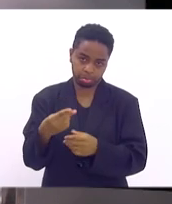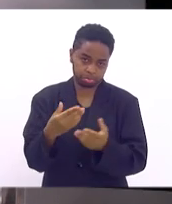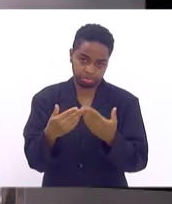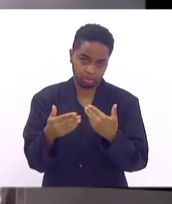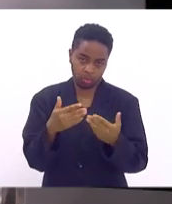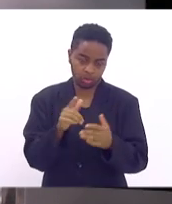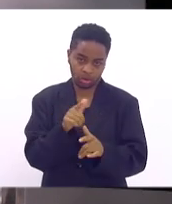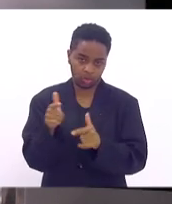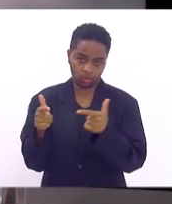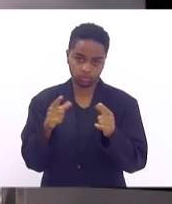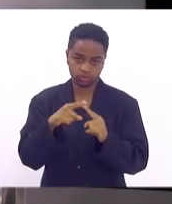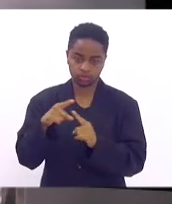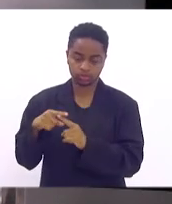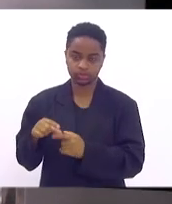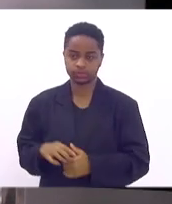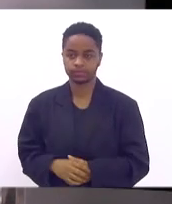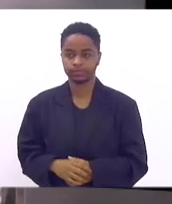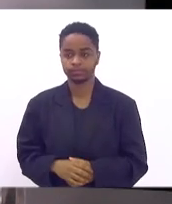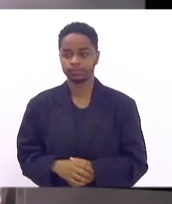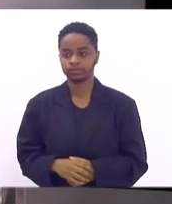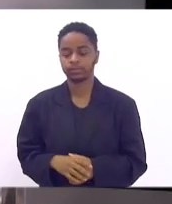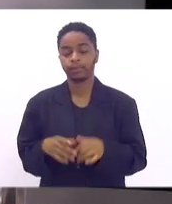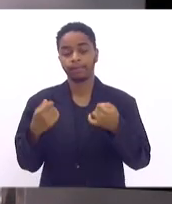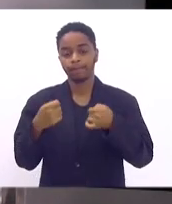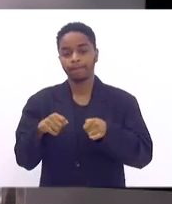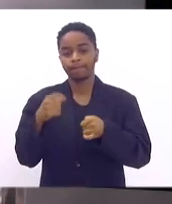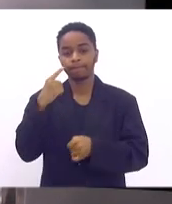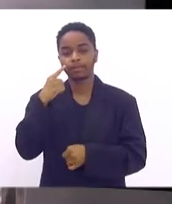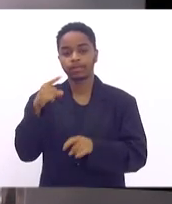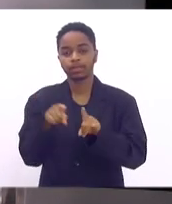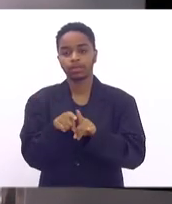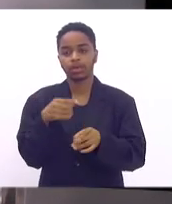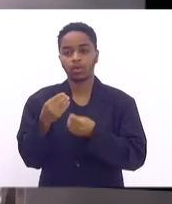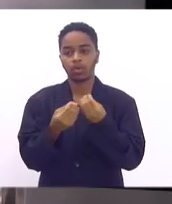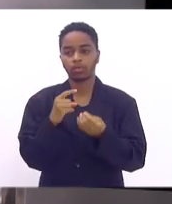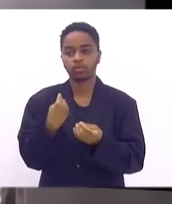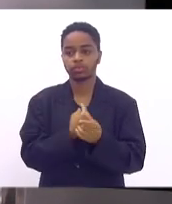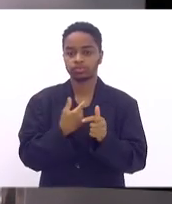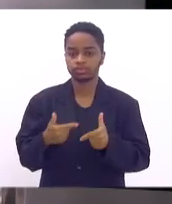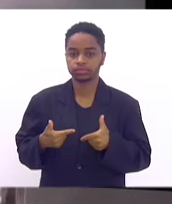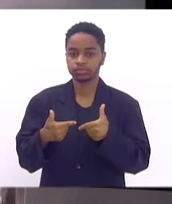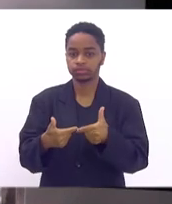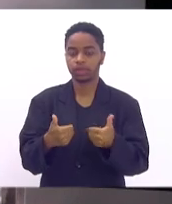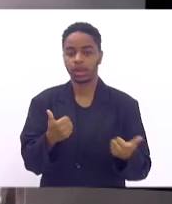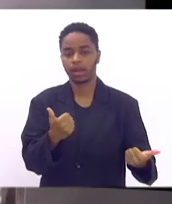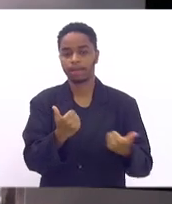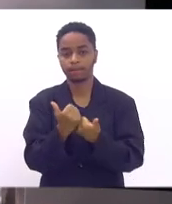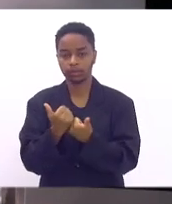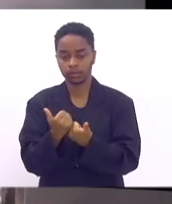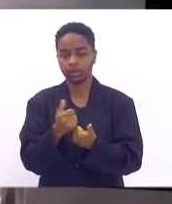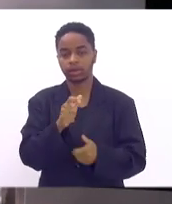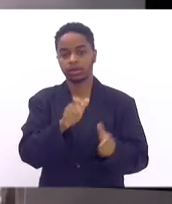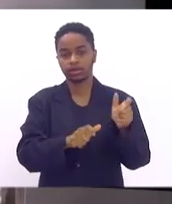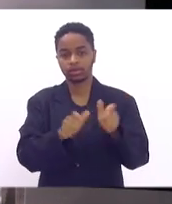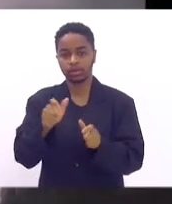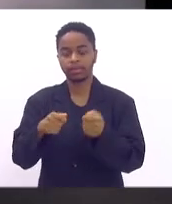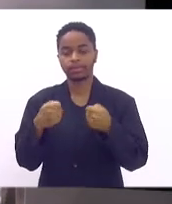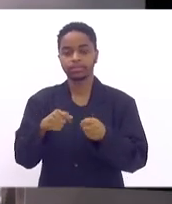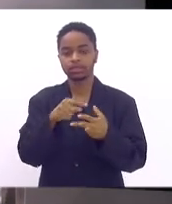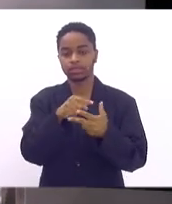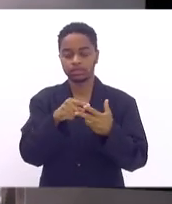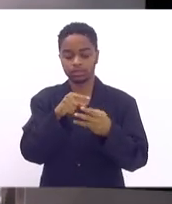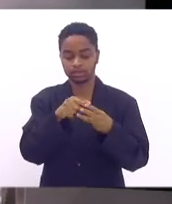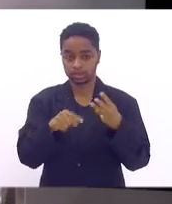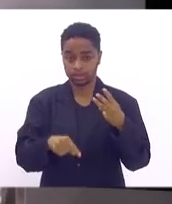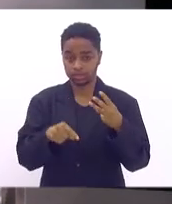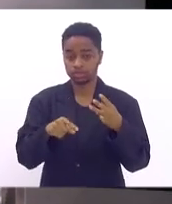mulher. Então, é pensar também na nossa atuação como o Núcleo de Apoio às Vítimas, pensando nos três estágios de